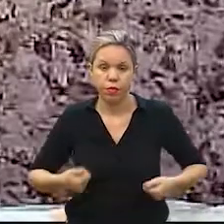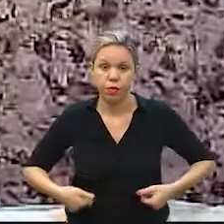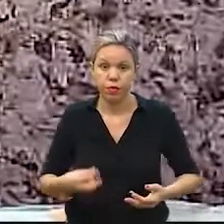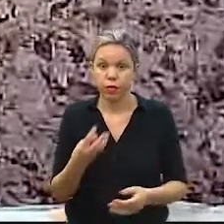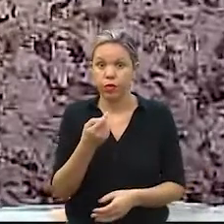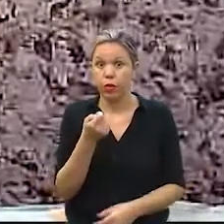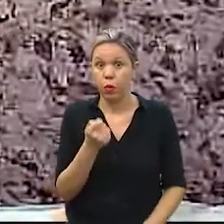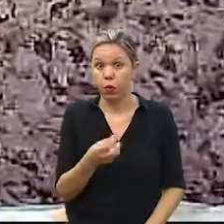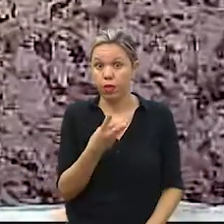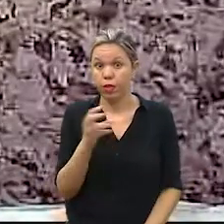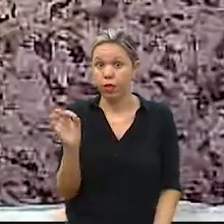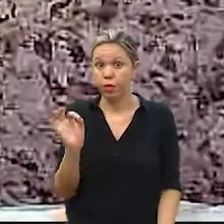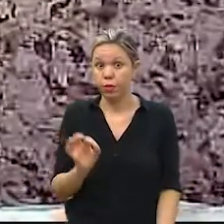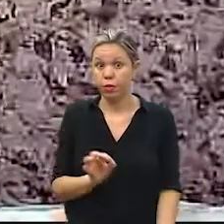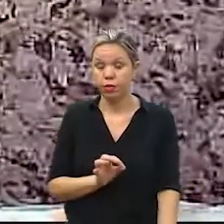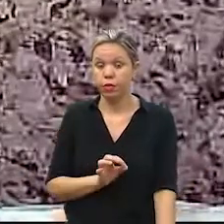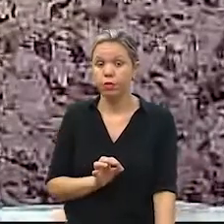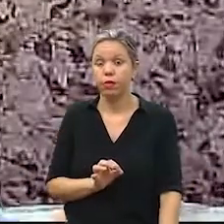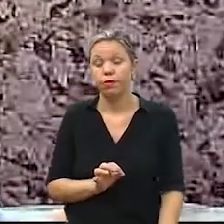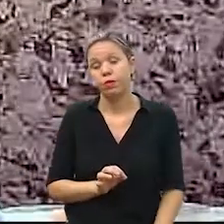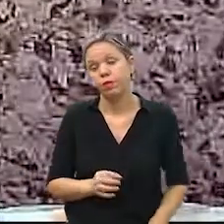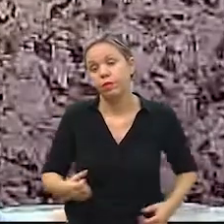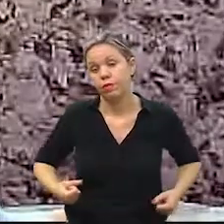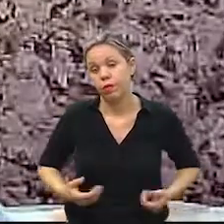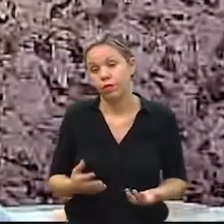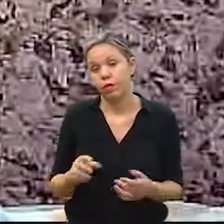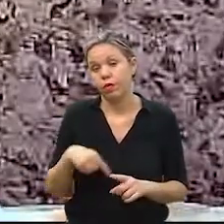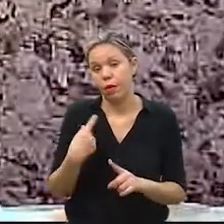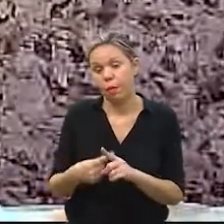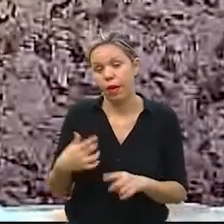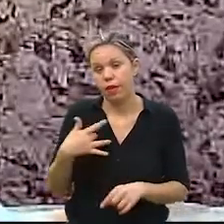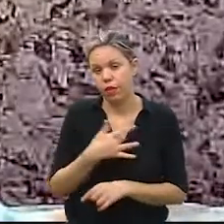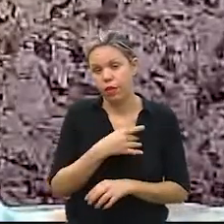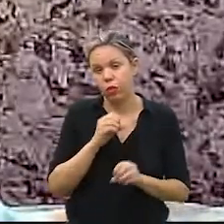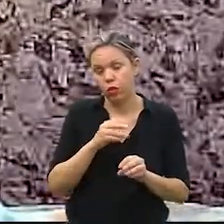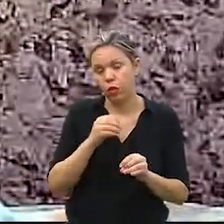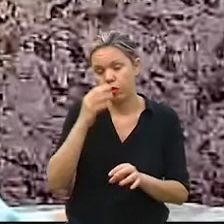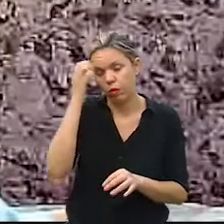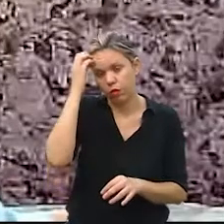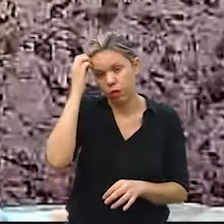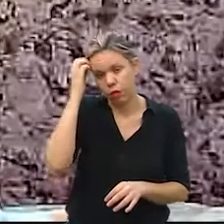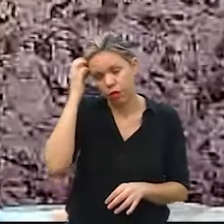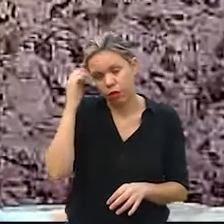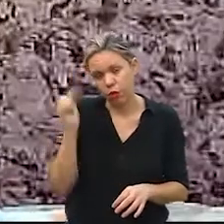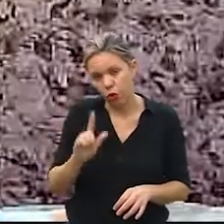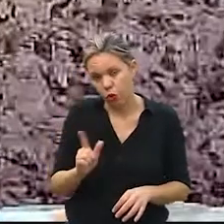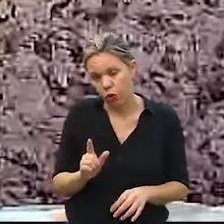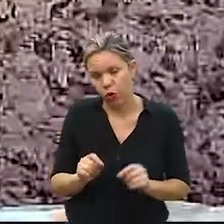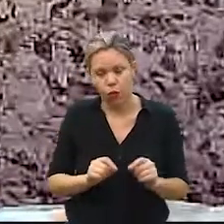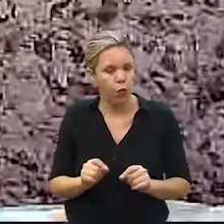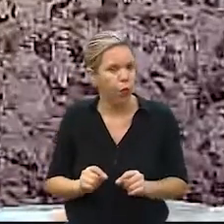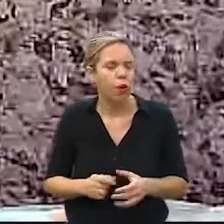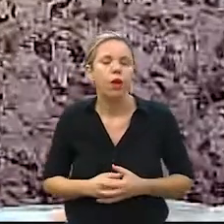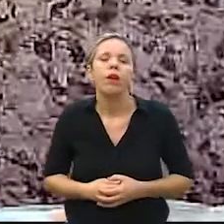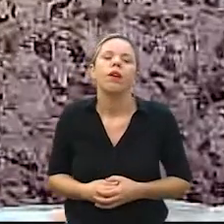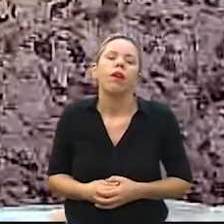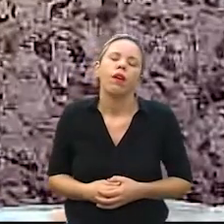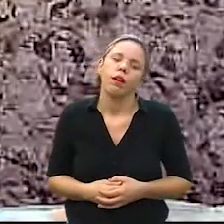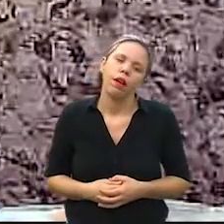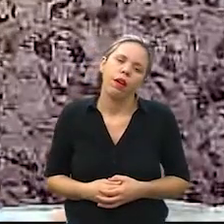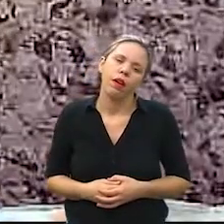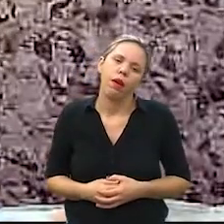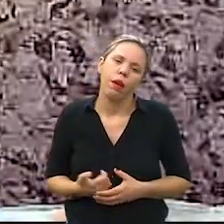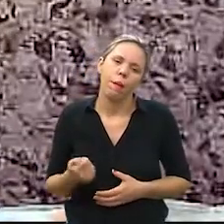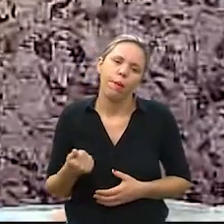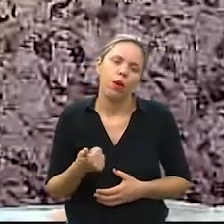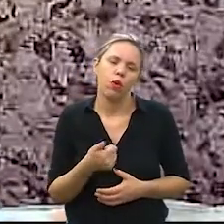30%. Tá? Então, a gente gasta mais com saúde que com educação. Claro que nem